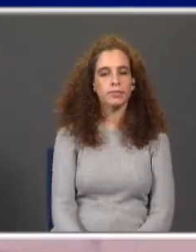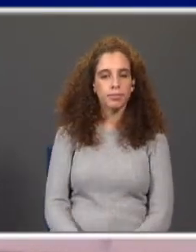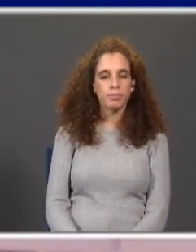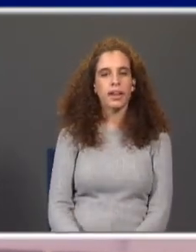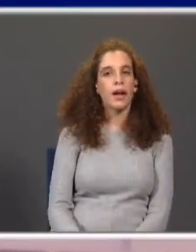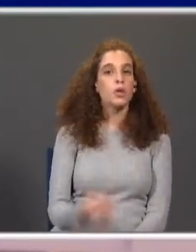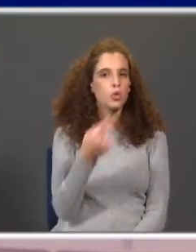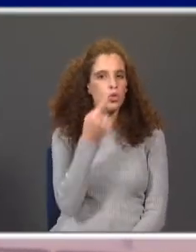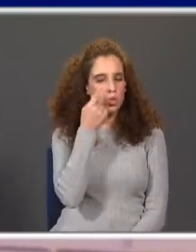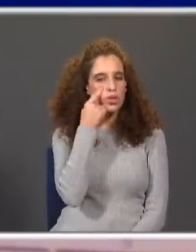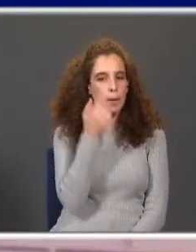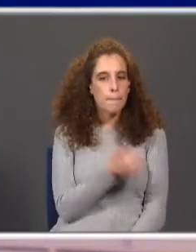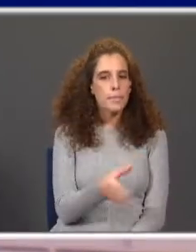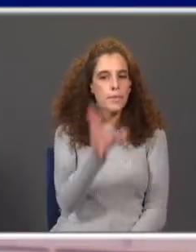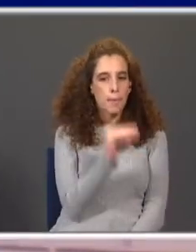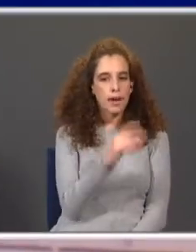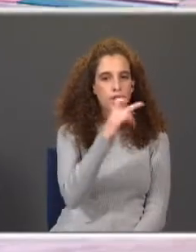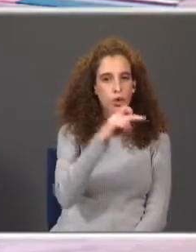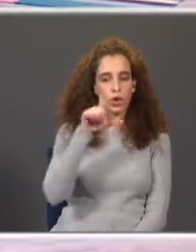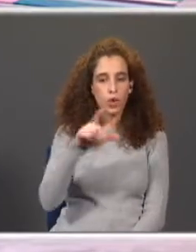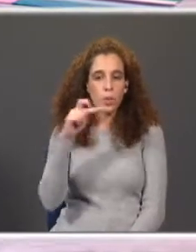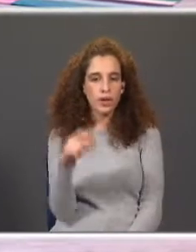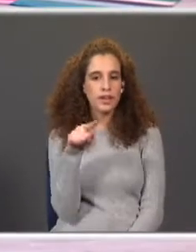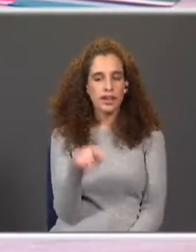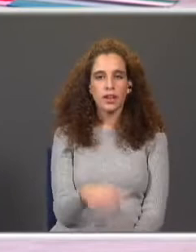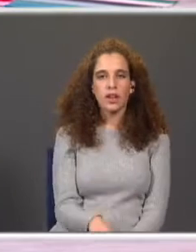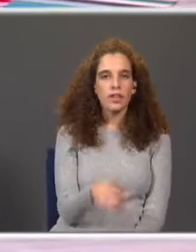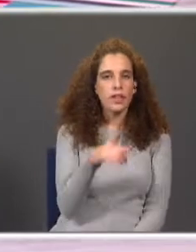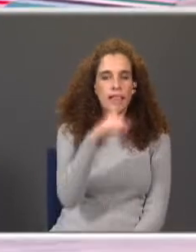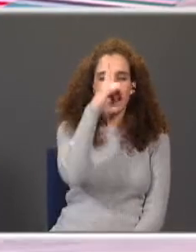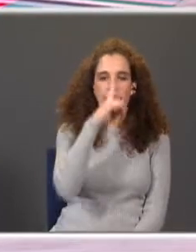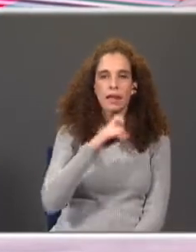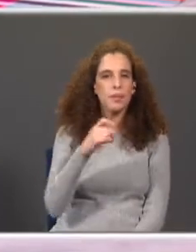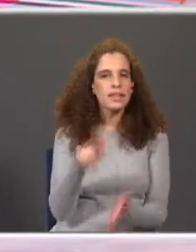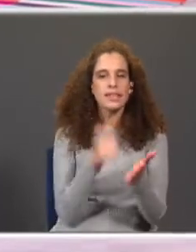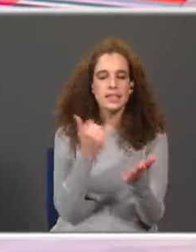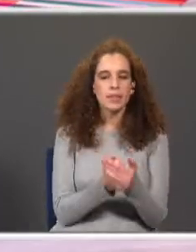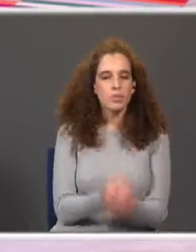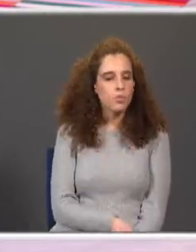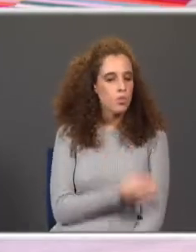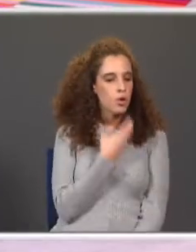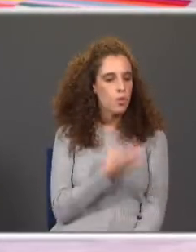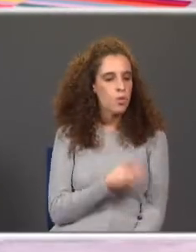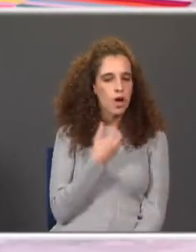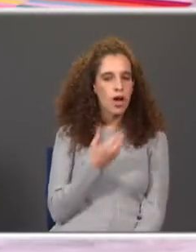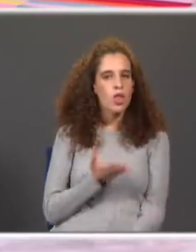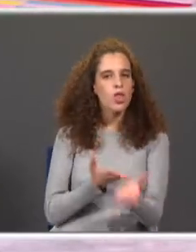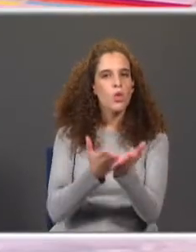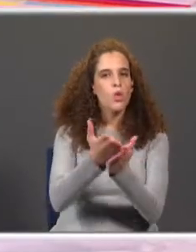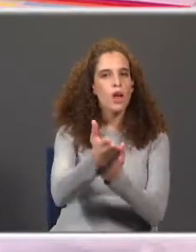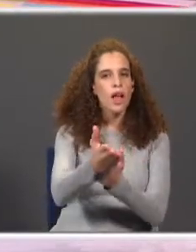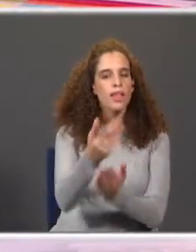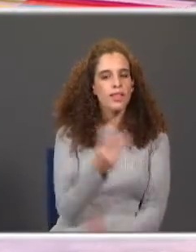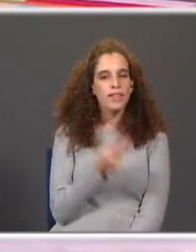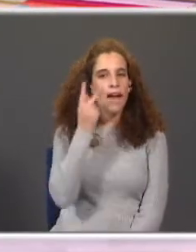ele não se esquece destas paixões que ia tendo ao longo da sua infância e da sua adolescência.